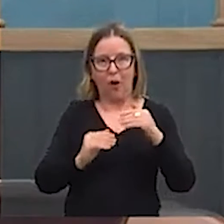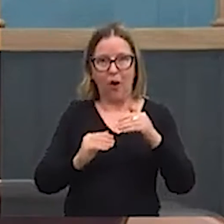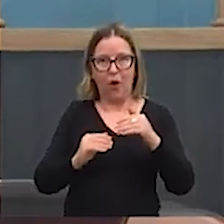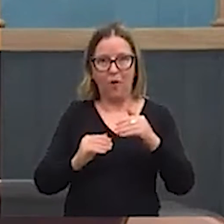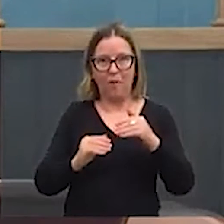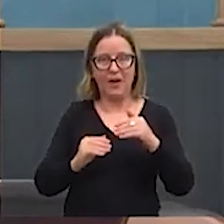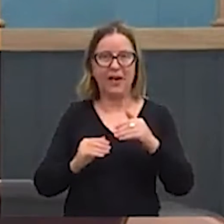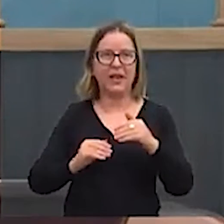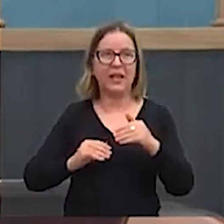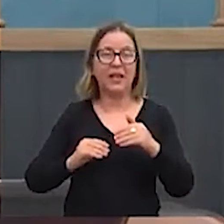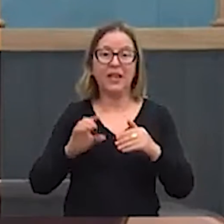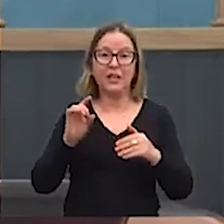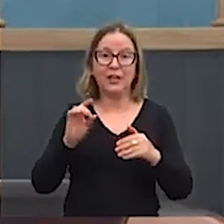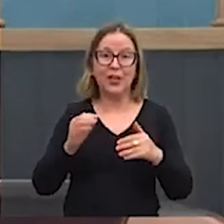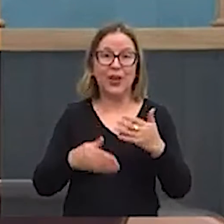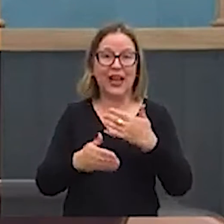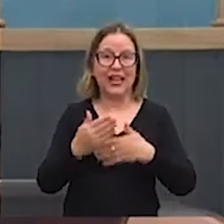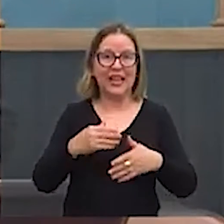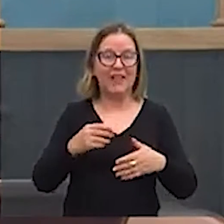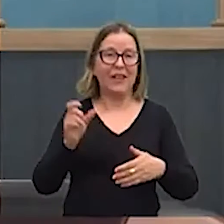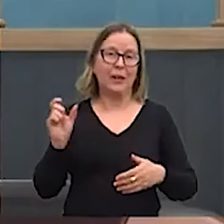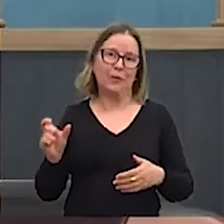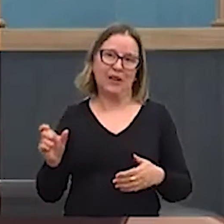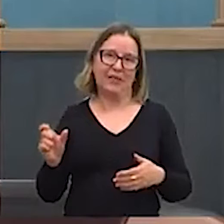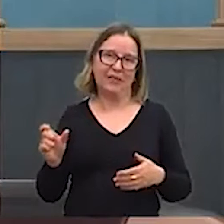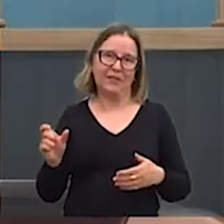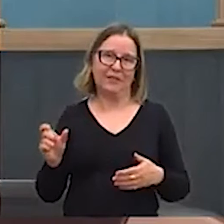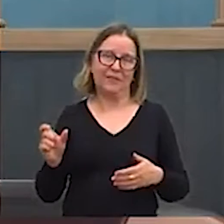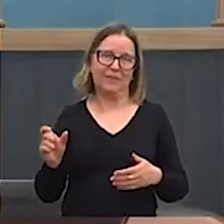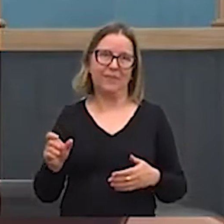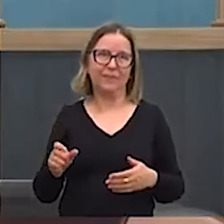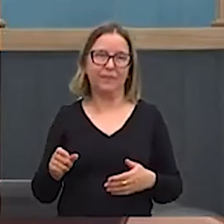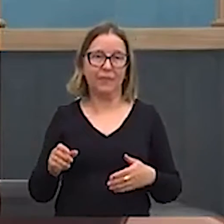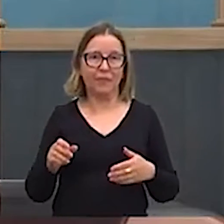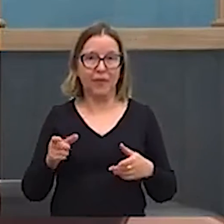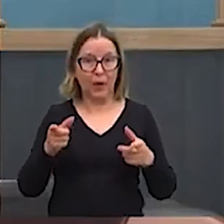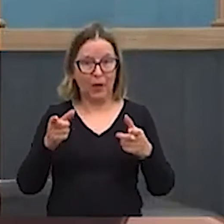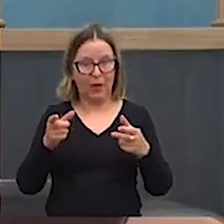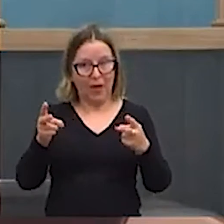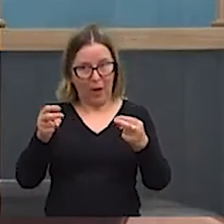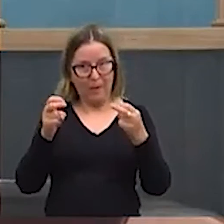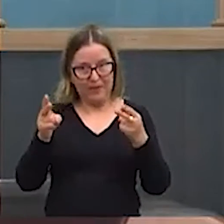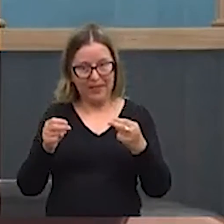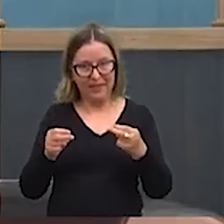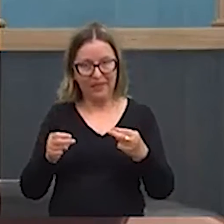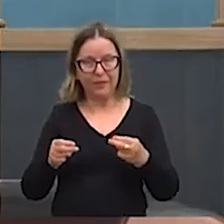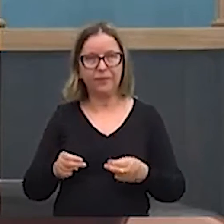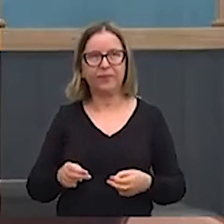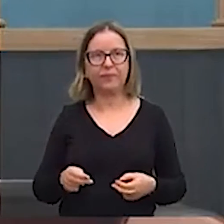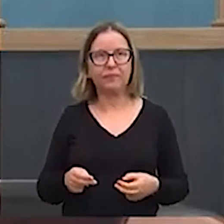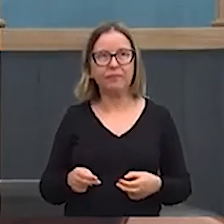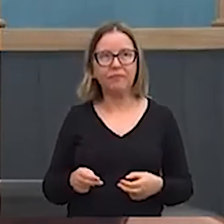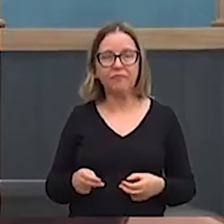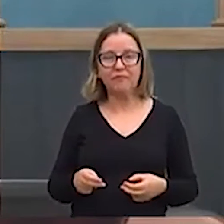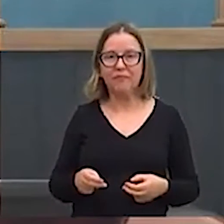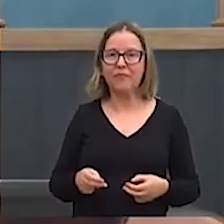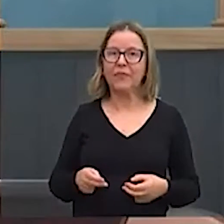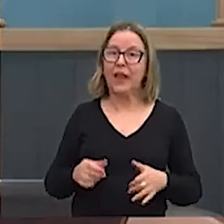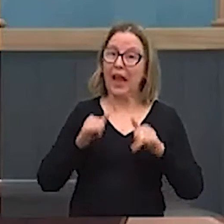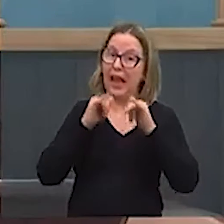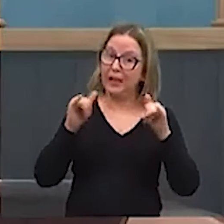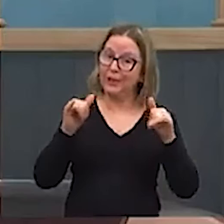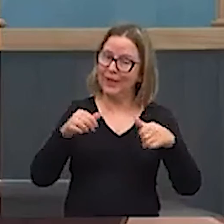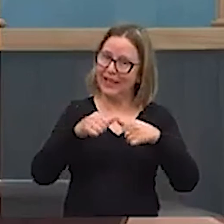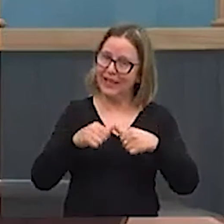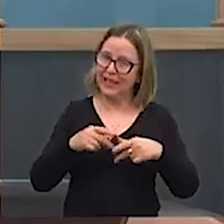Ele opera pela palavra. Olha bem, o texto é tão maravilhoso. Ainda Pedro falava estas coisas, que ele